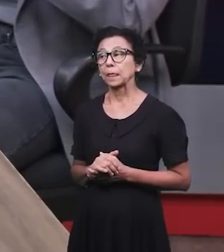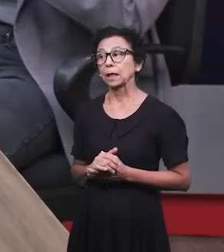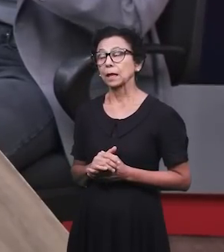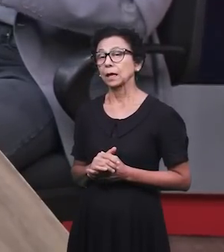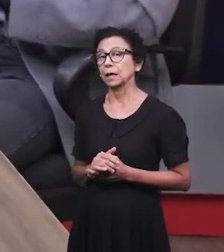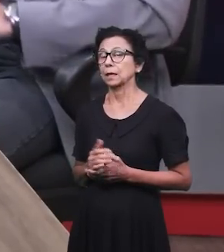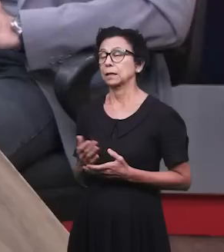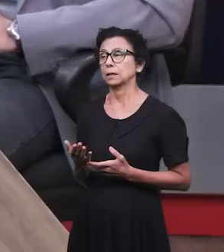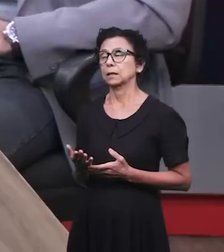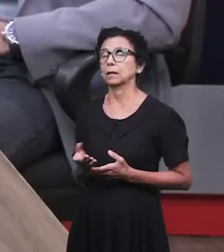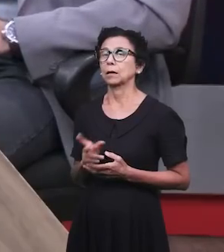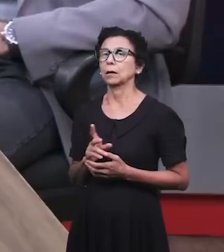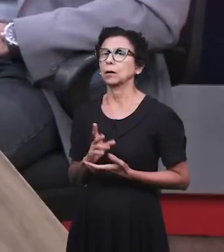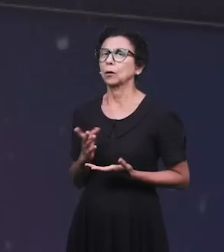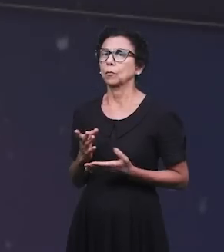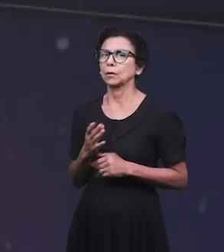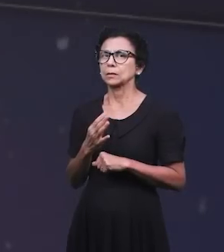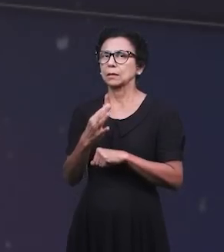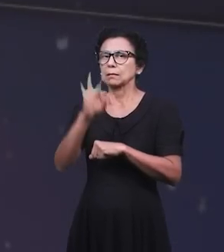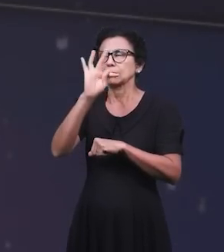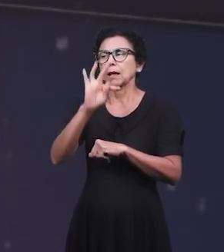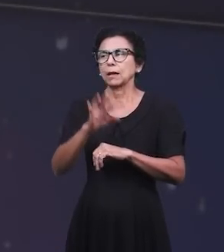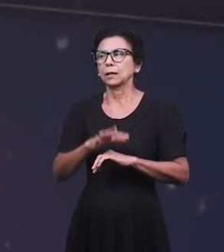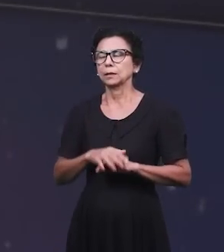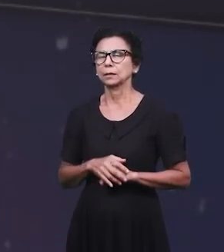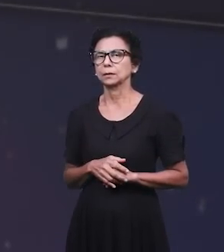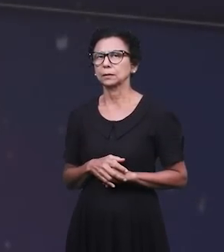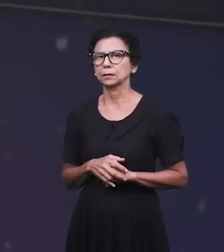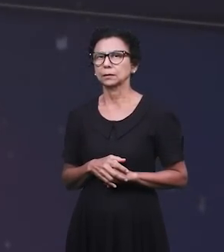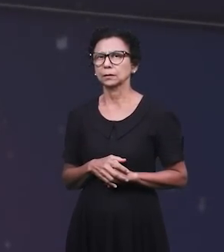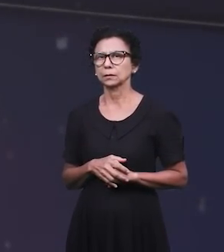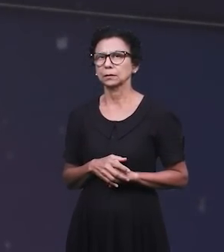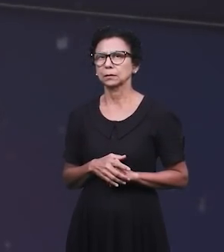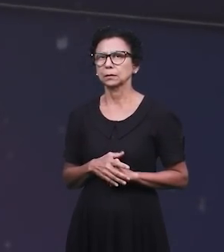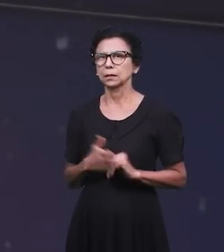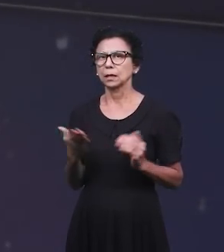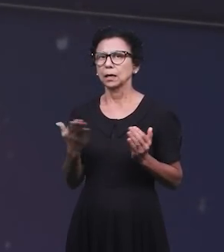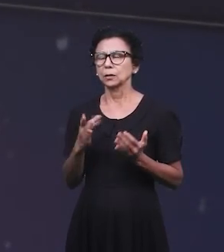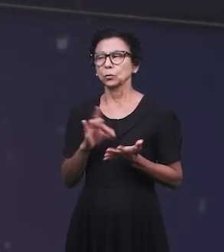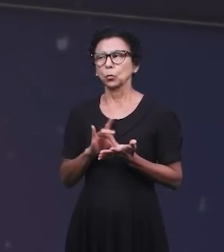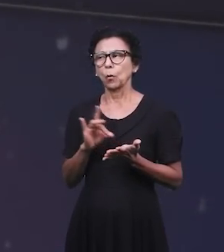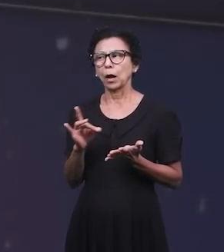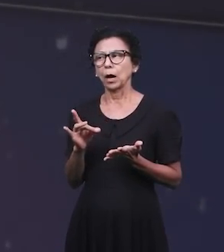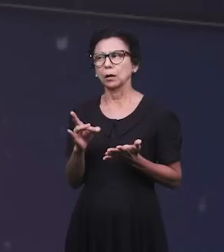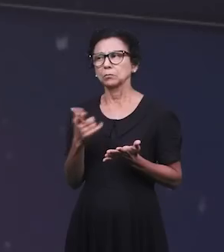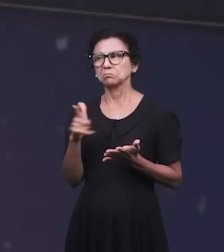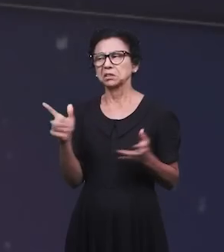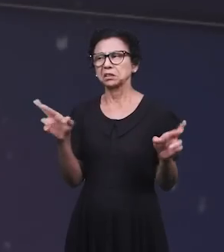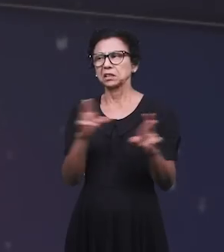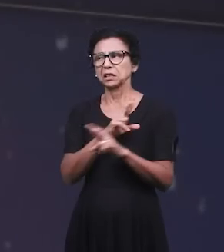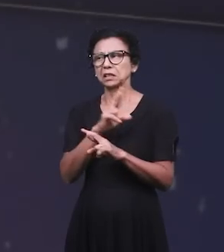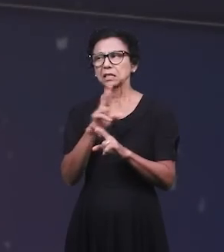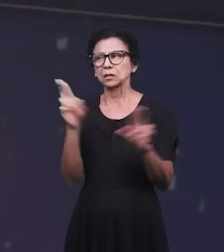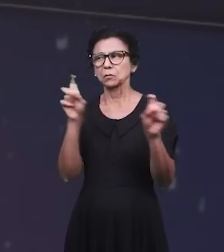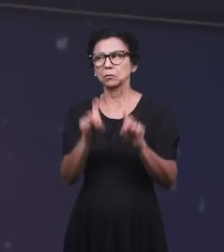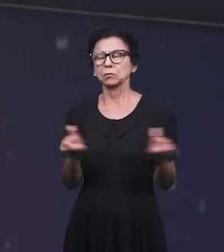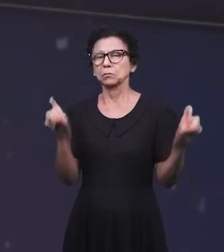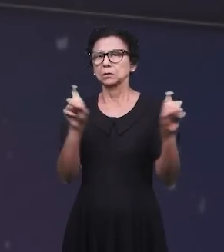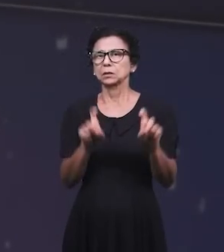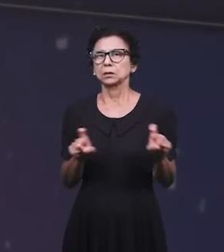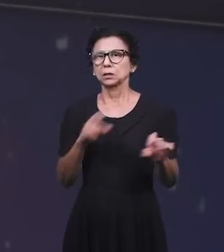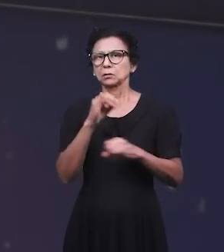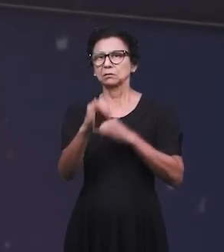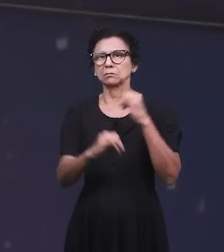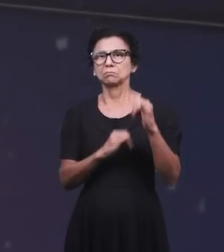realmente, não é uma técnica que surgiu com a computação. Não é uma técnica que